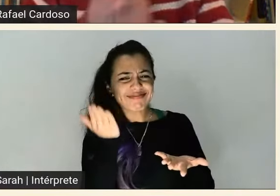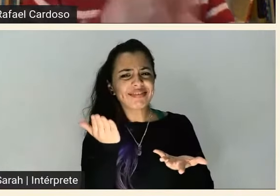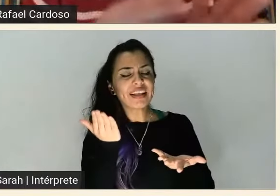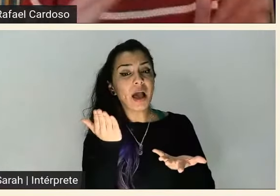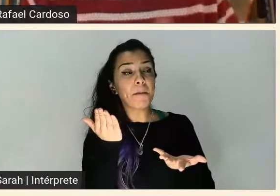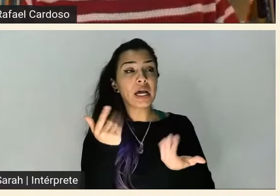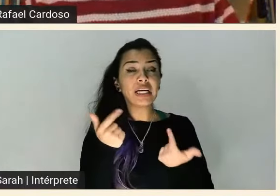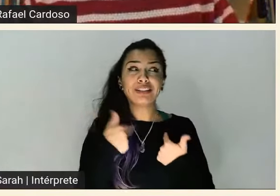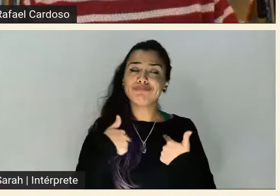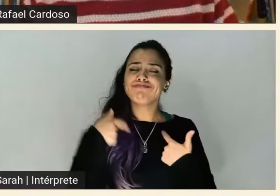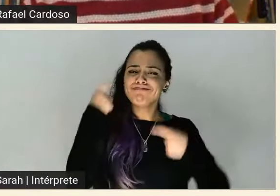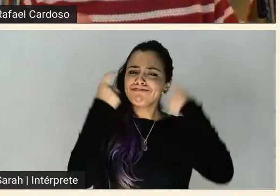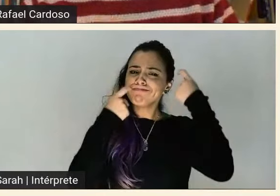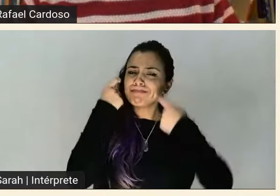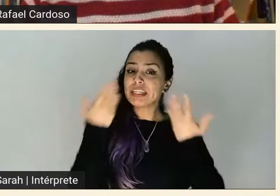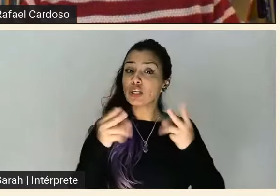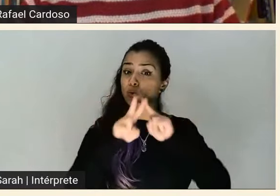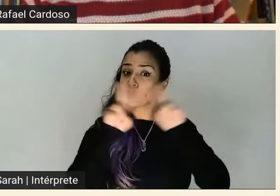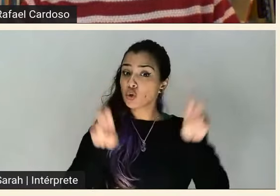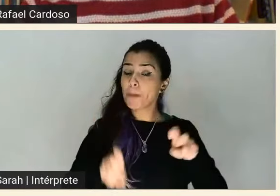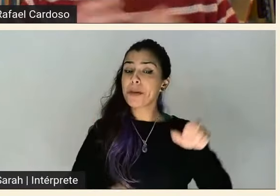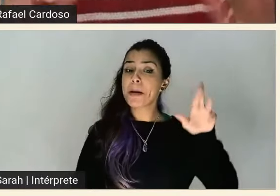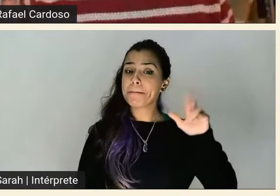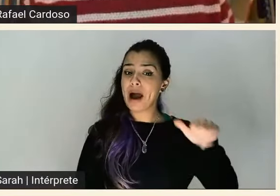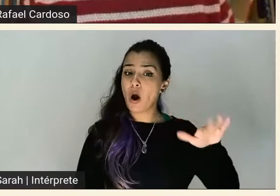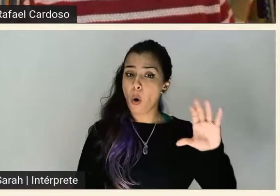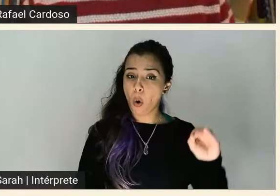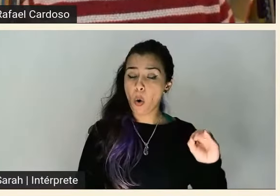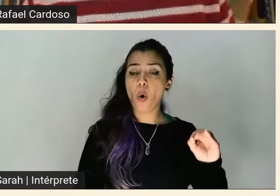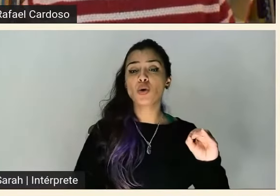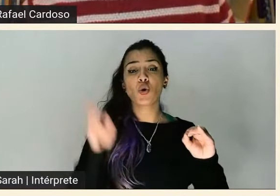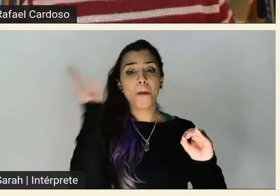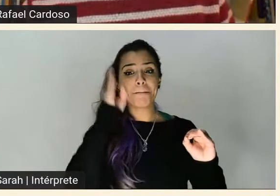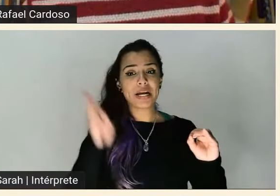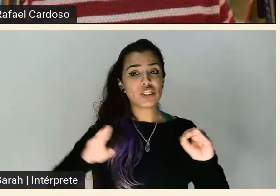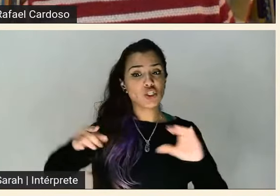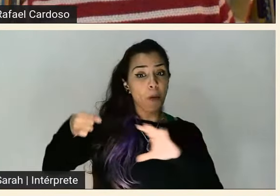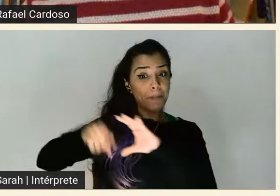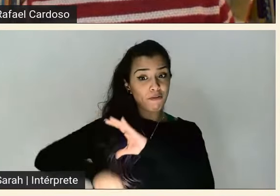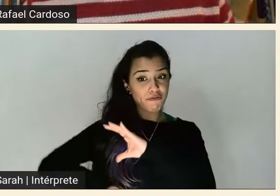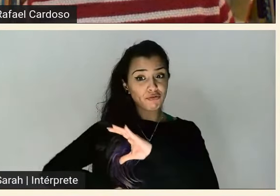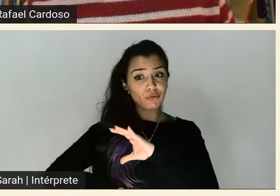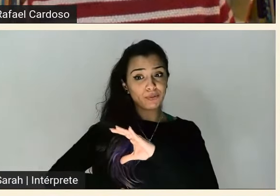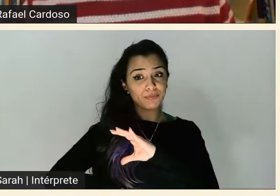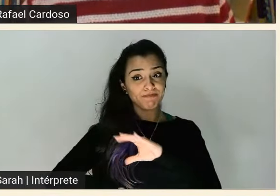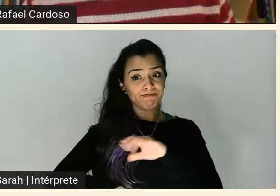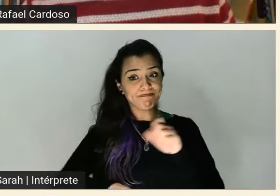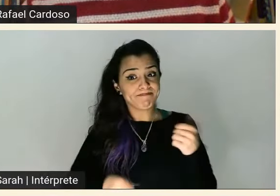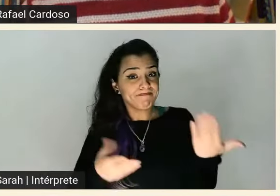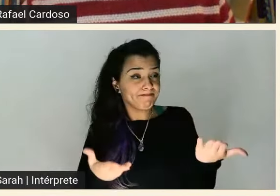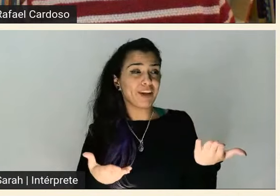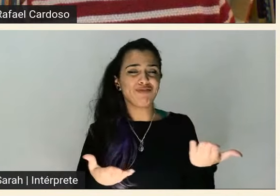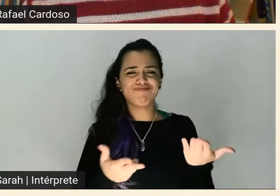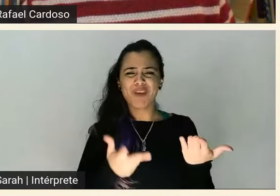dessa equivalência do barroco e do Brasil profundo, para mim é isso. É uma simplificação grosseira.